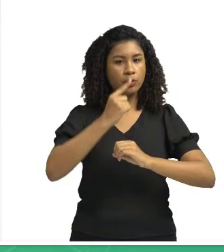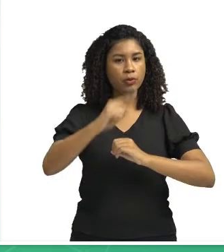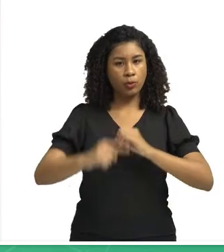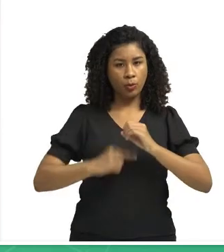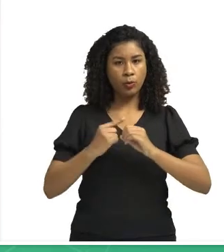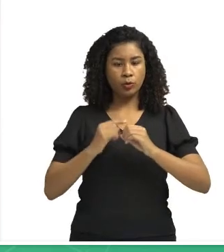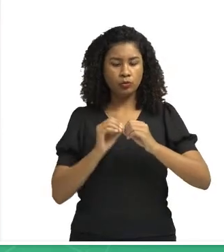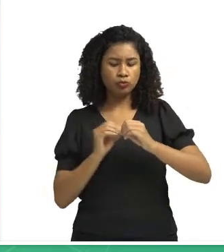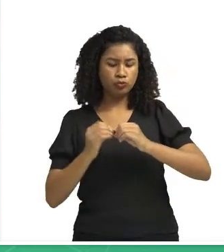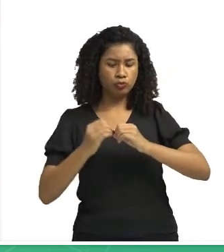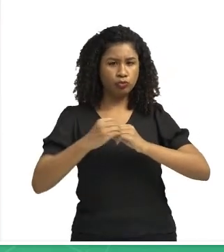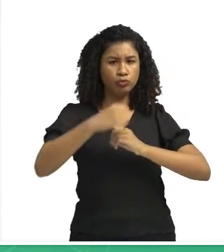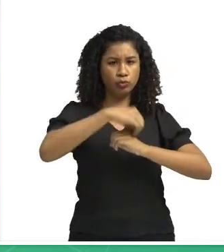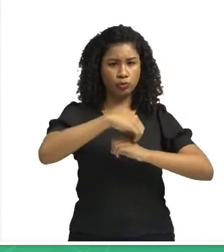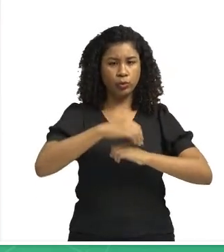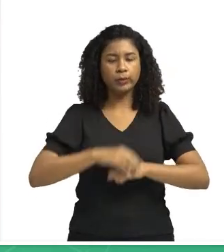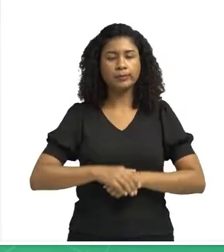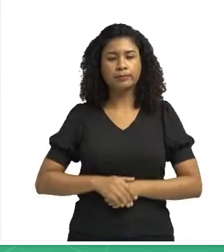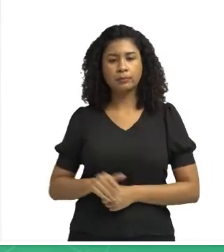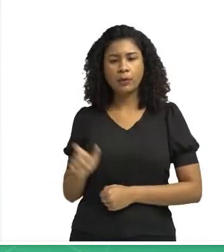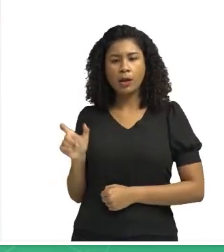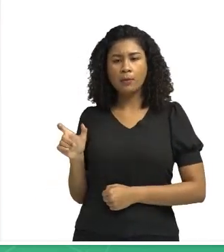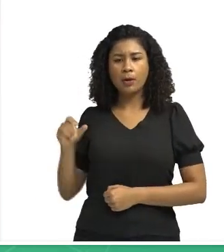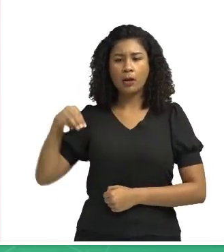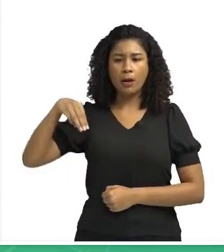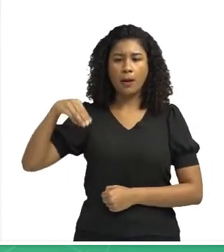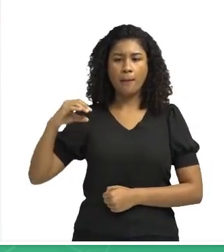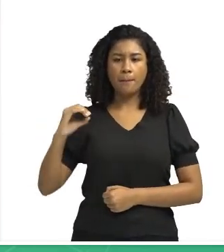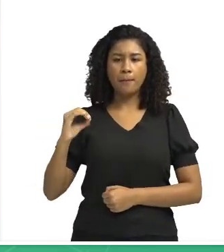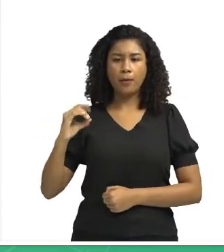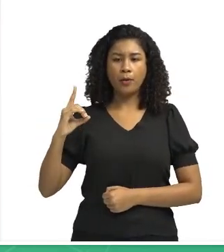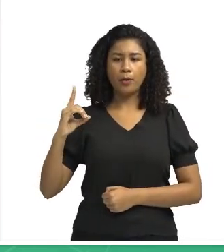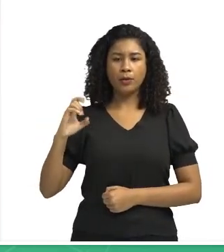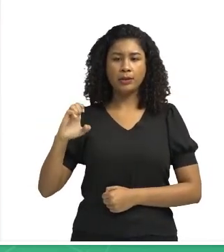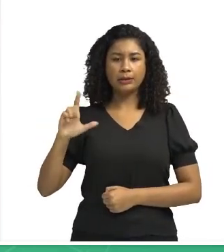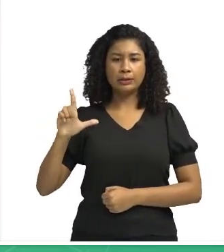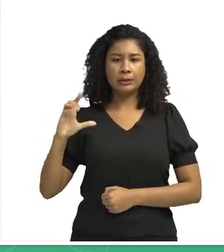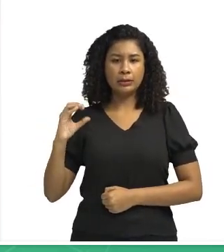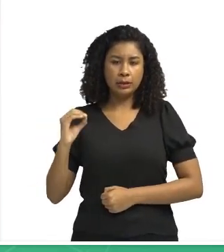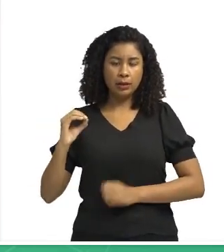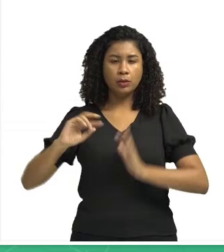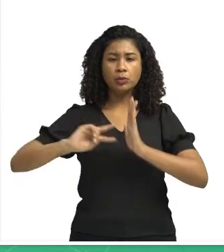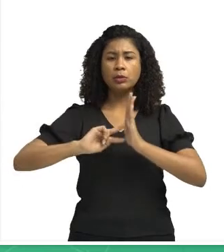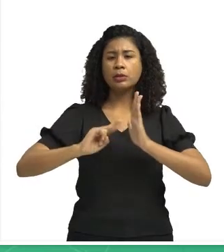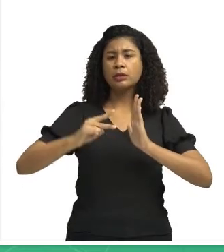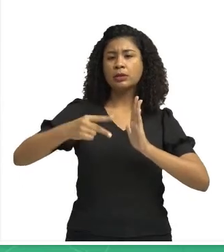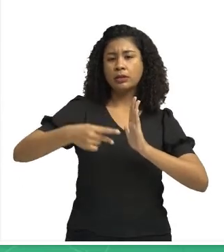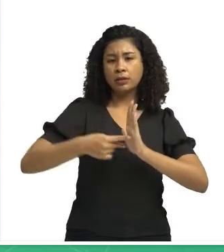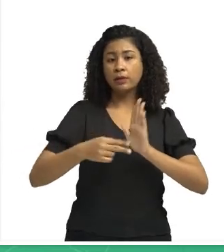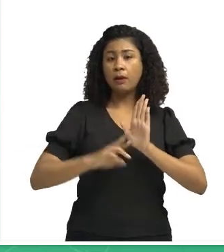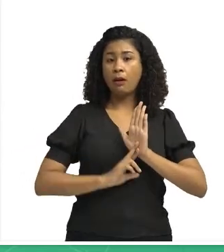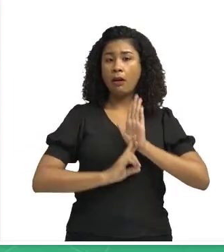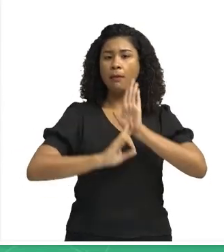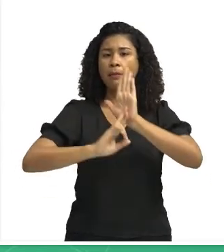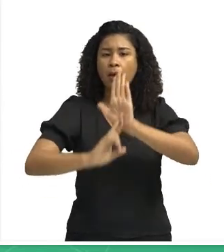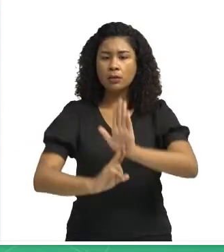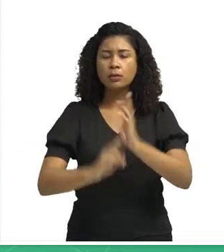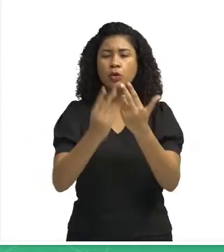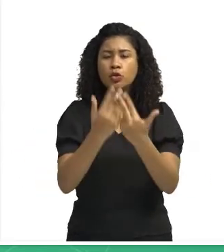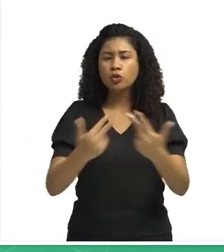uma representação de um fenômeno, de algo que a gente não consegue